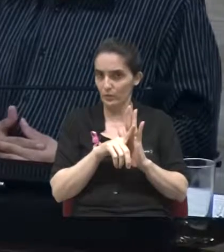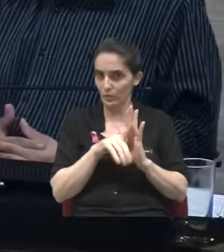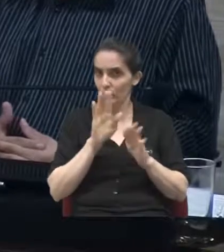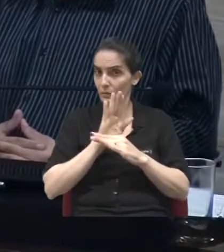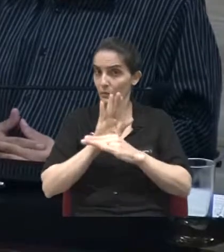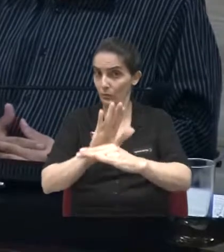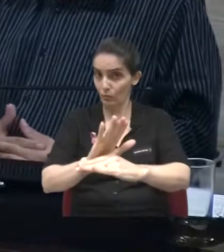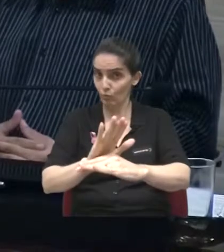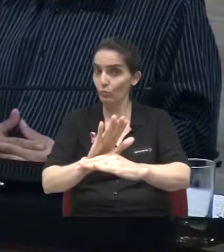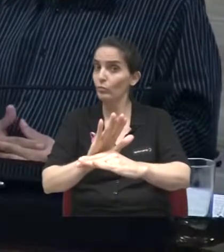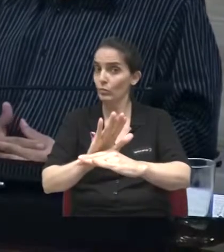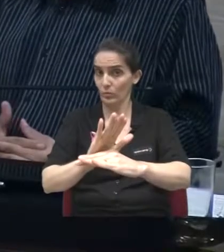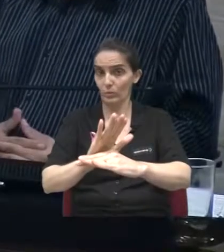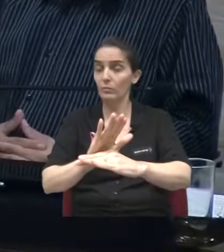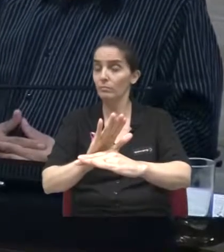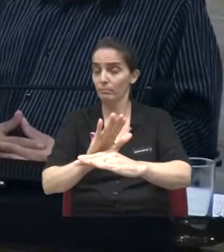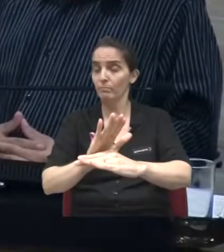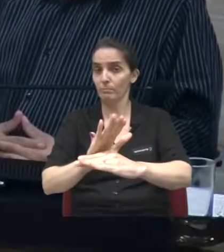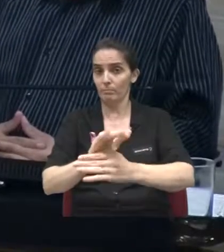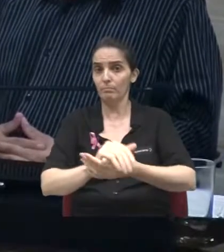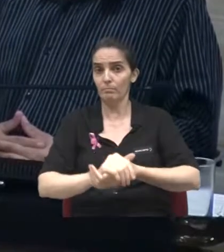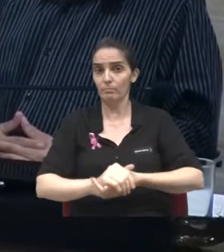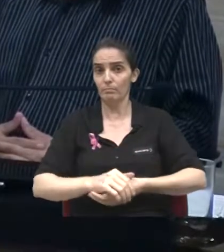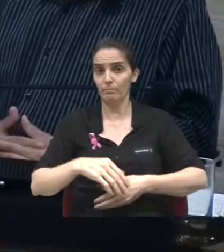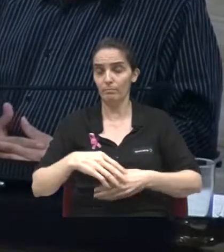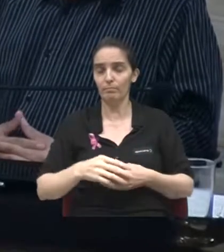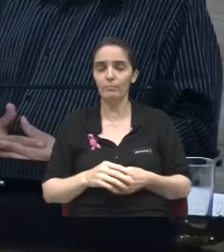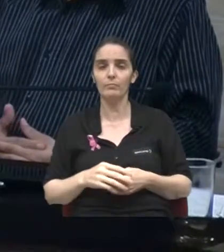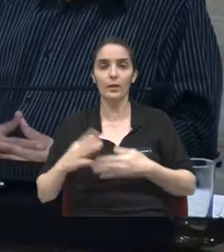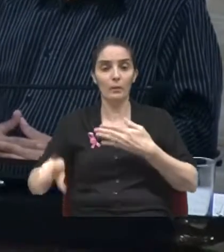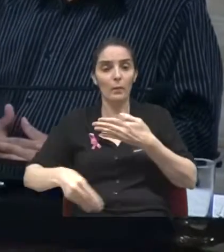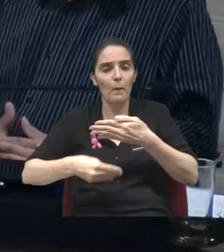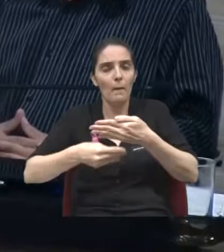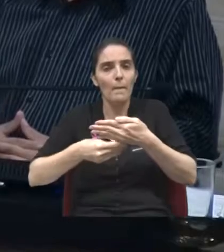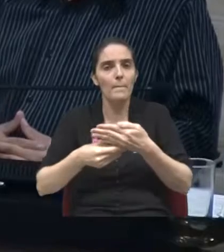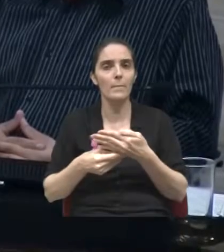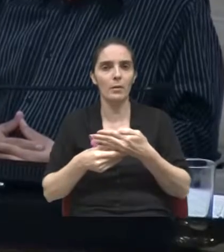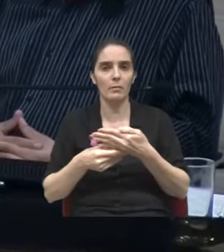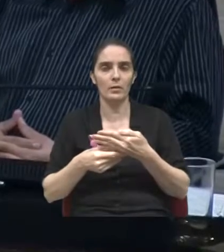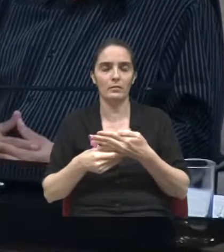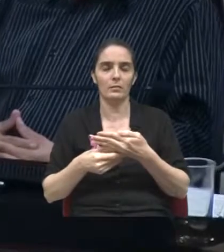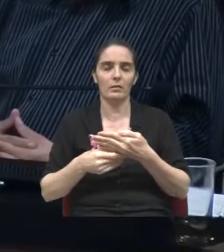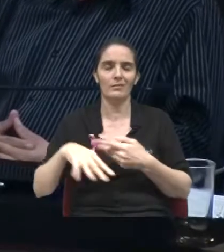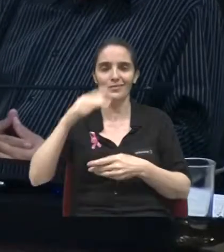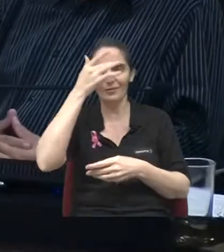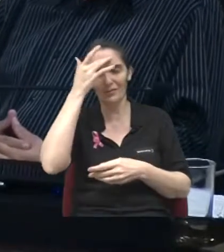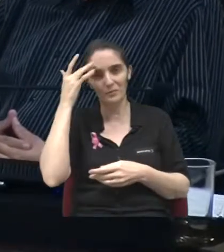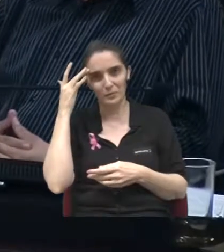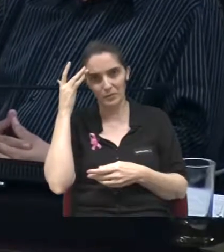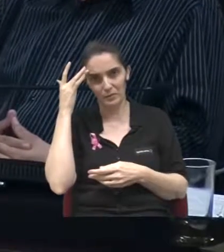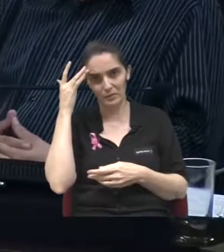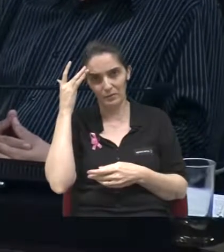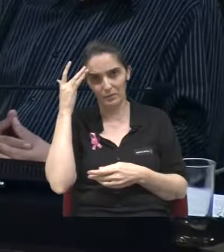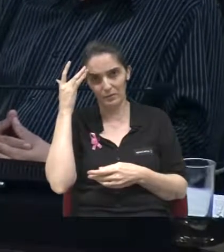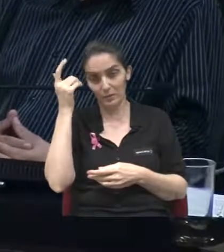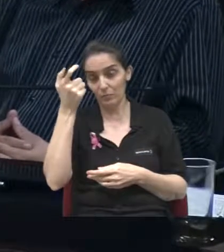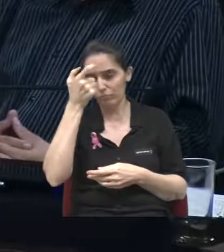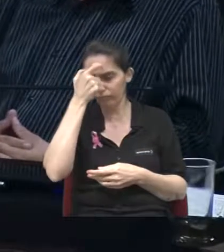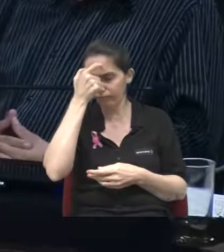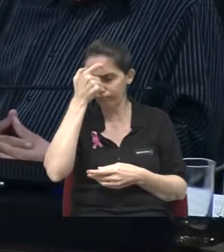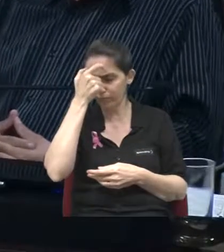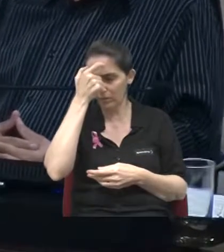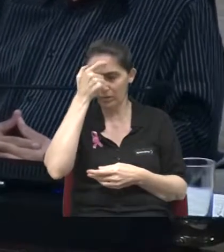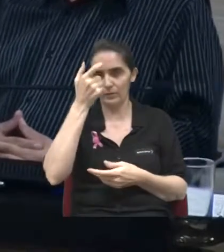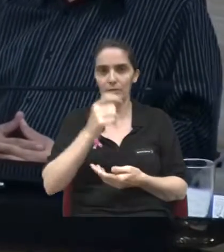vir complementar para que as pessoas possam se conscientizar